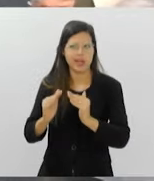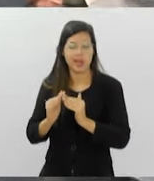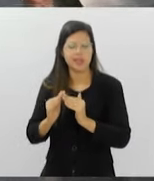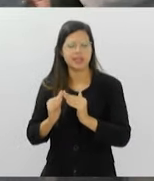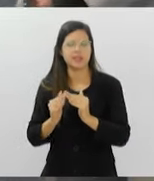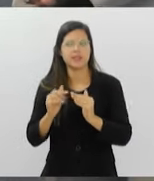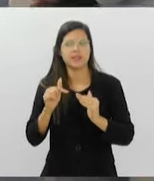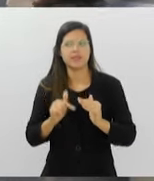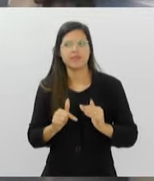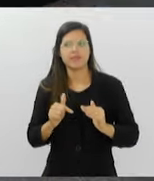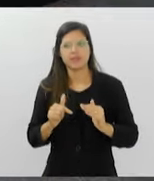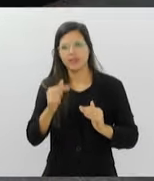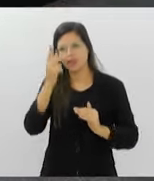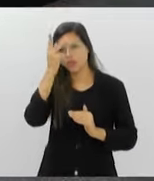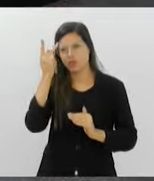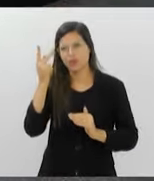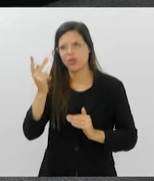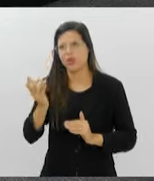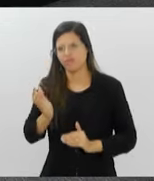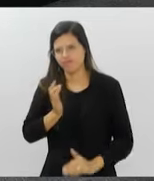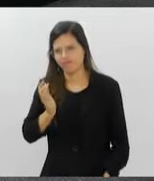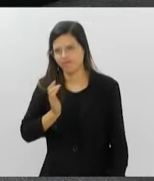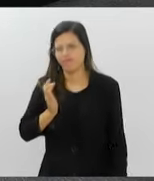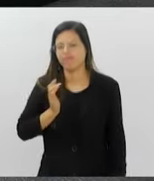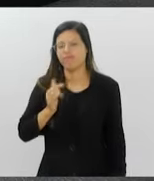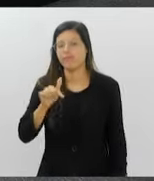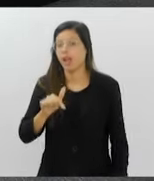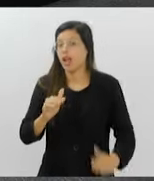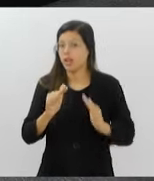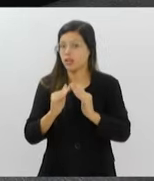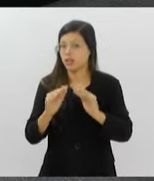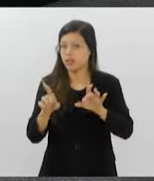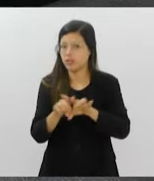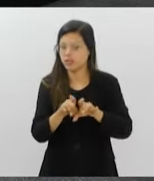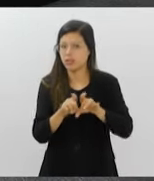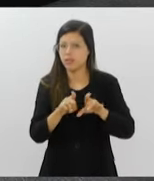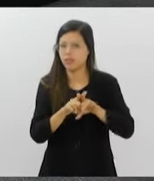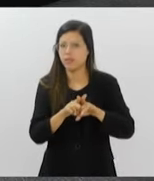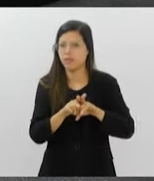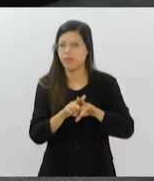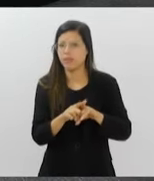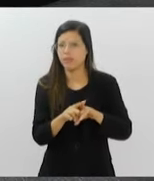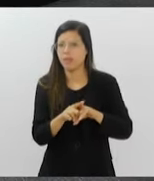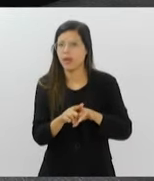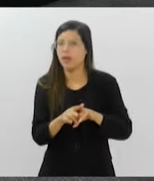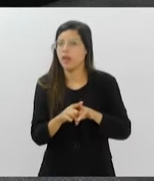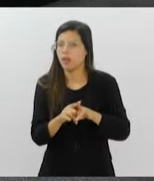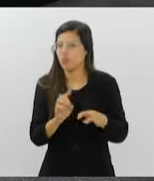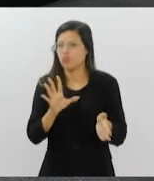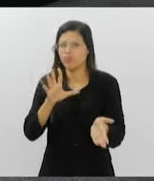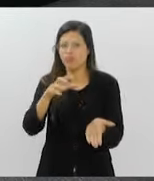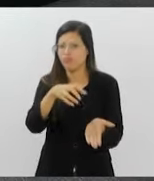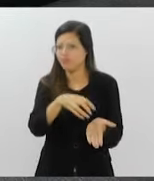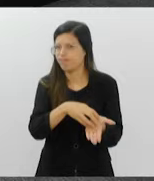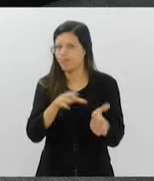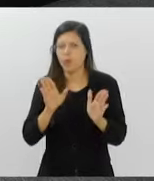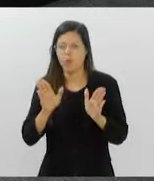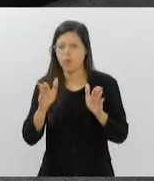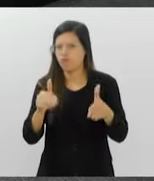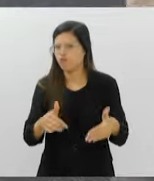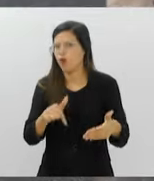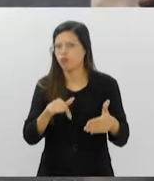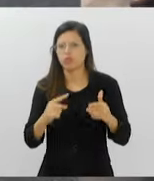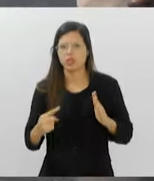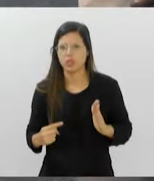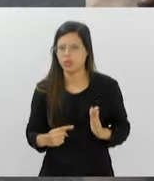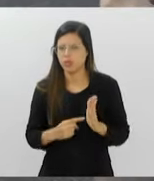casas da classe média carioca, essas casas também são um ponto central das